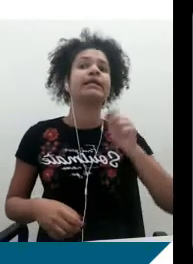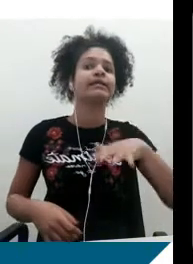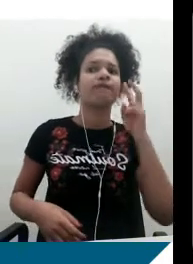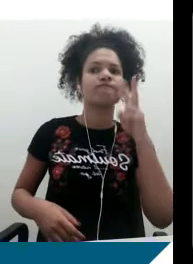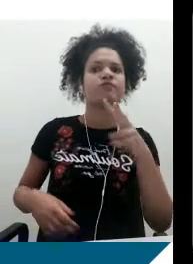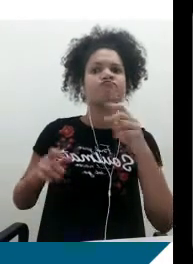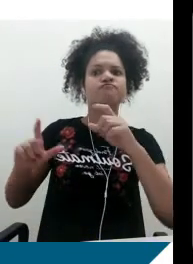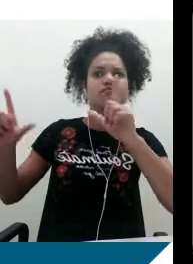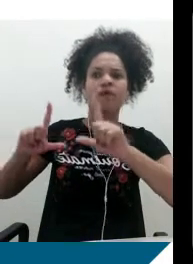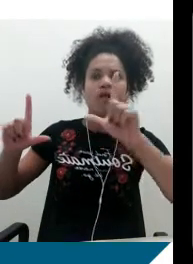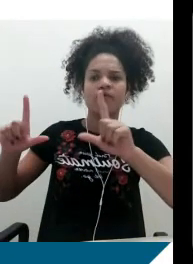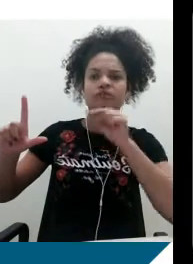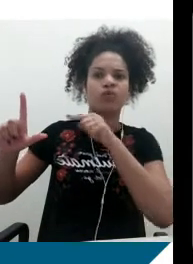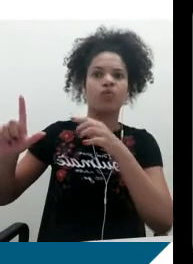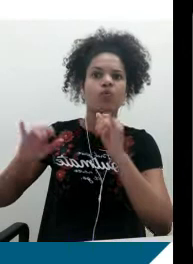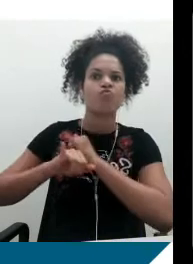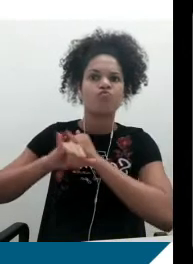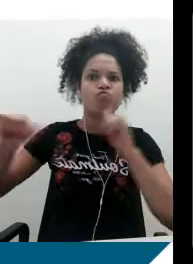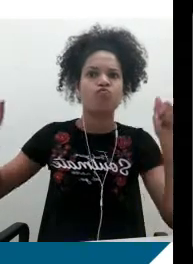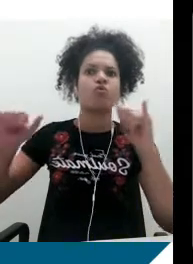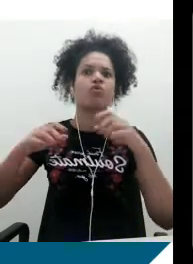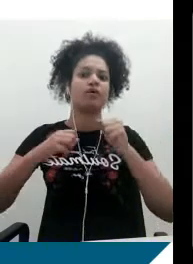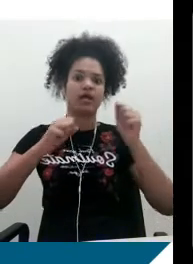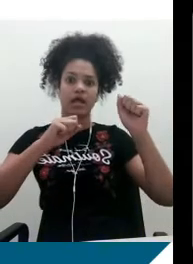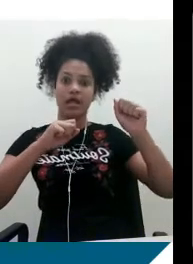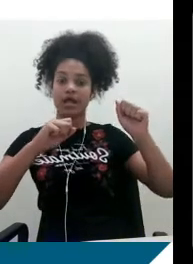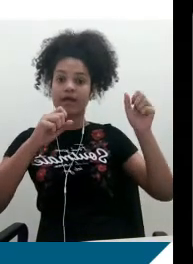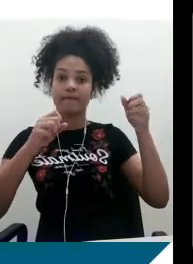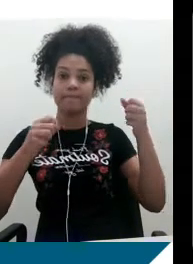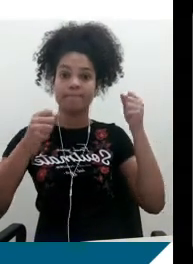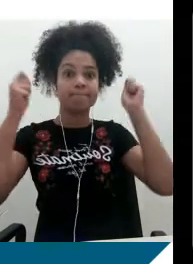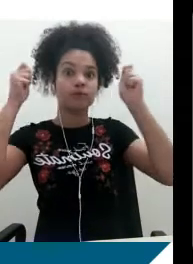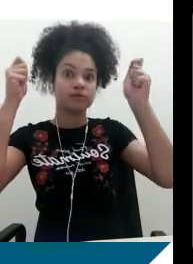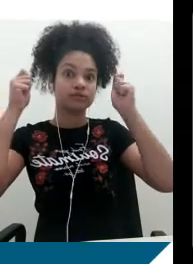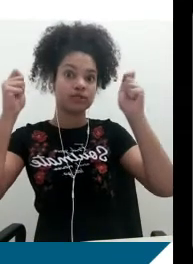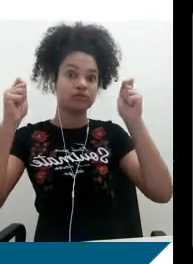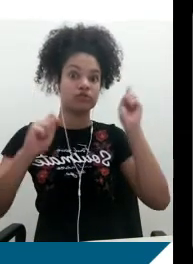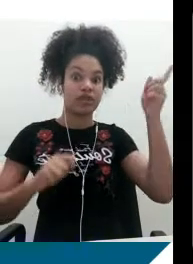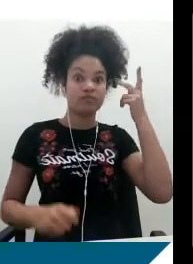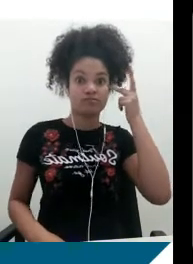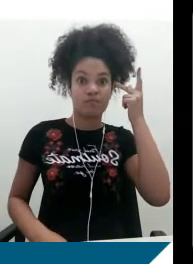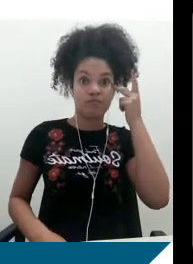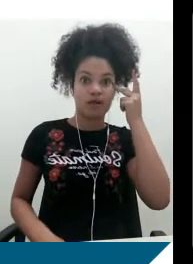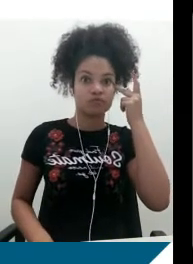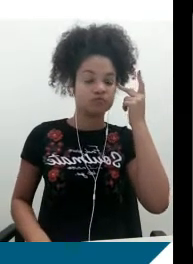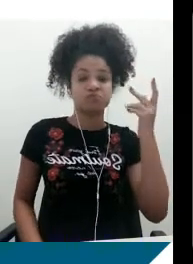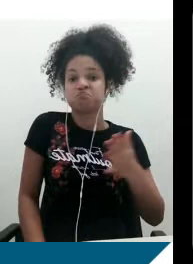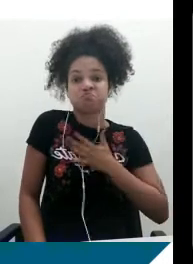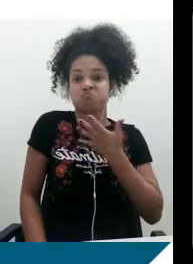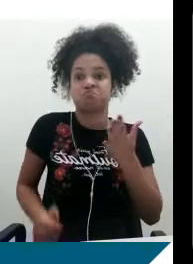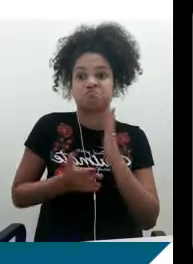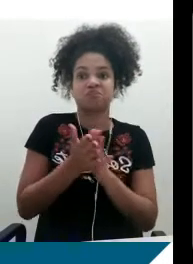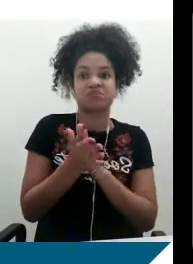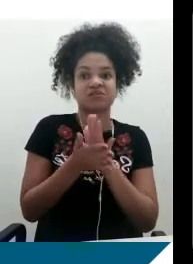São Paulo não se surpreendeu com a truculência e com o reducionismo que distribuiu rótulos de vilões e mocinhos. Como vocês